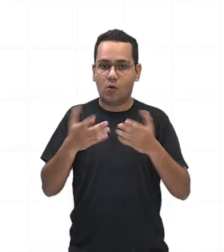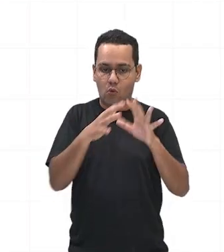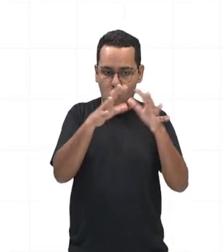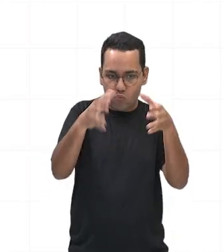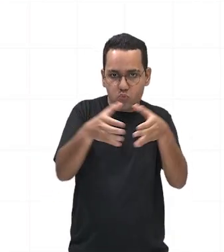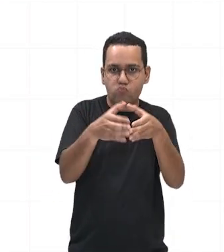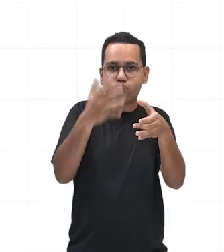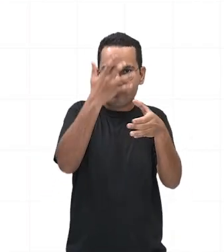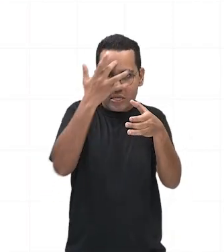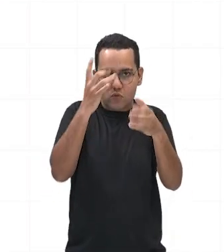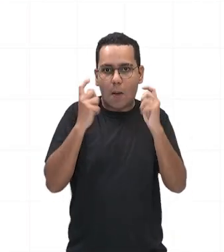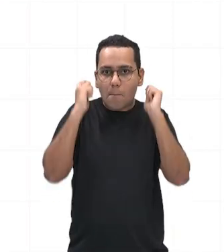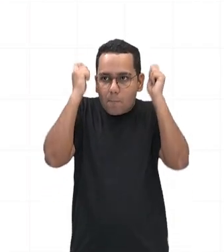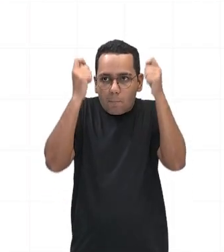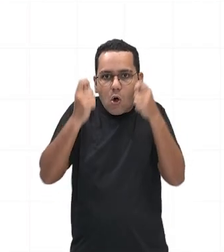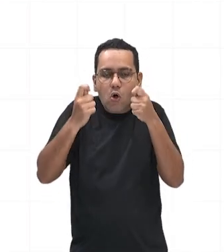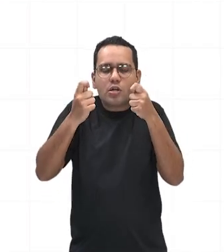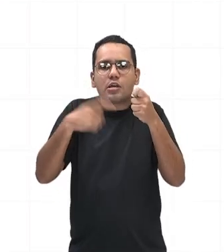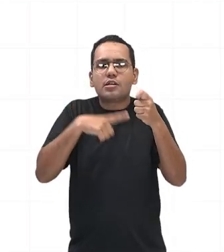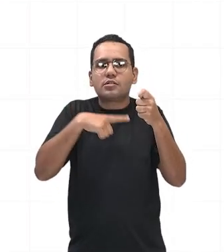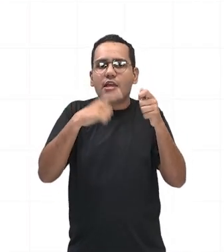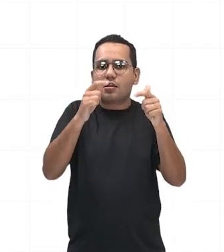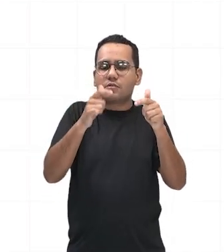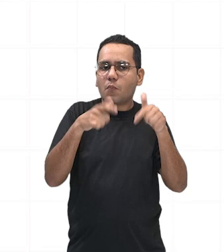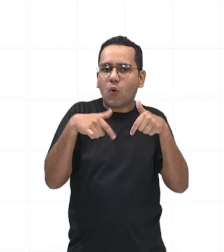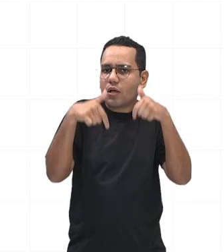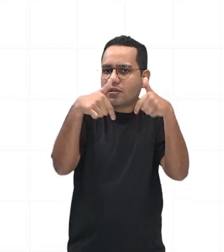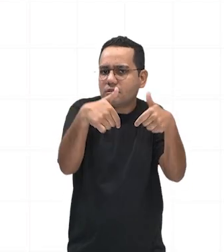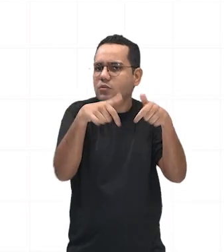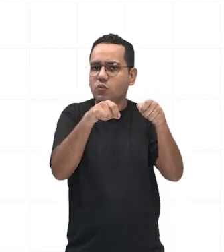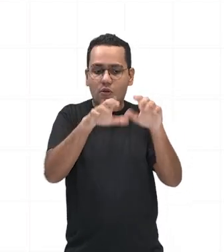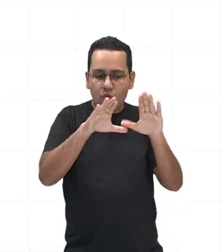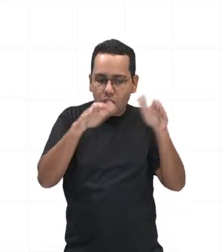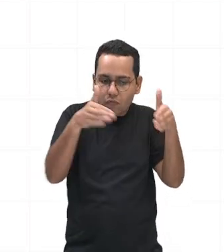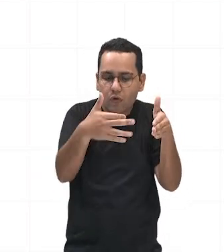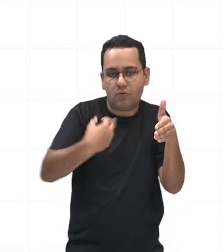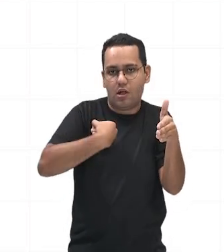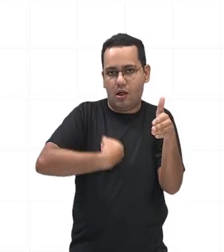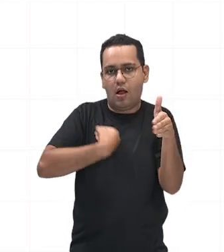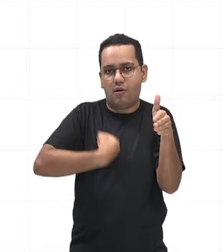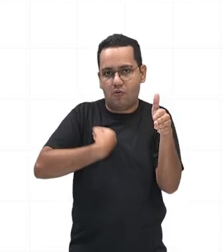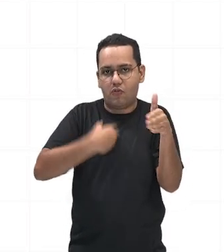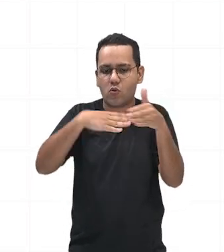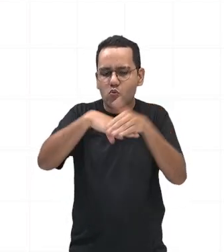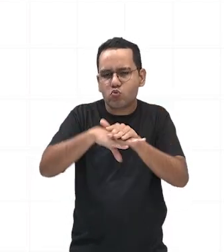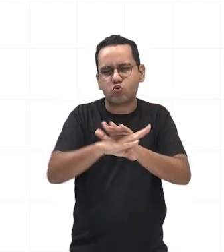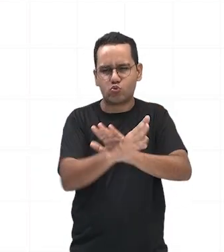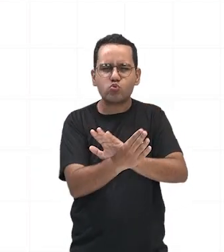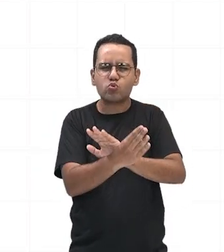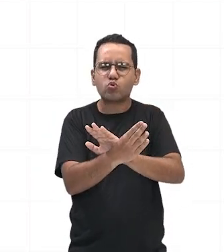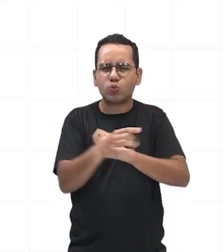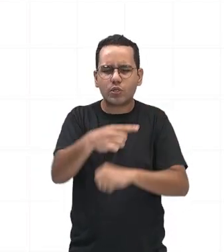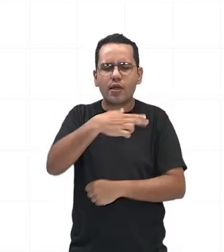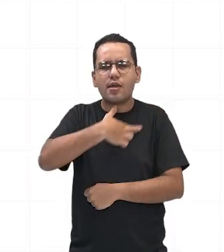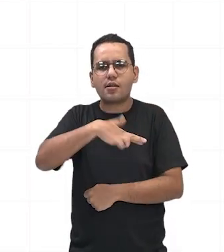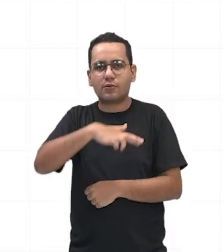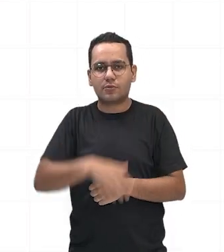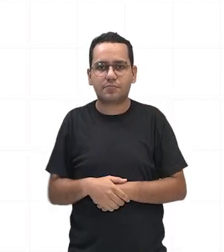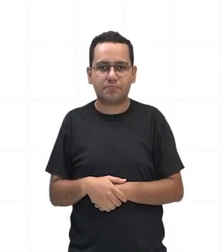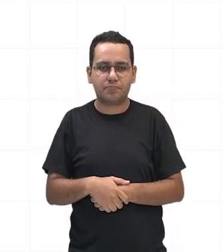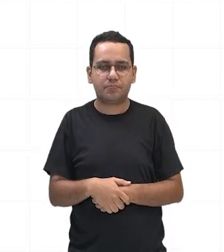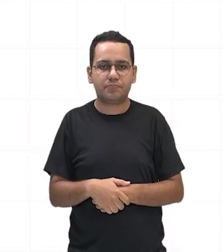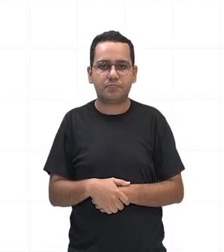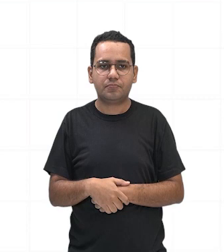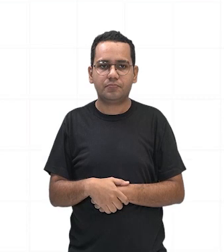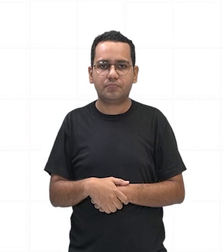começar o quê? A se dedicar então a essa vida, né, monástica. Eles faziam então essa vida